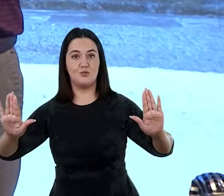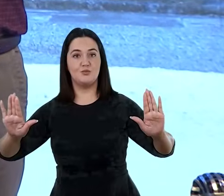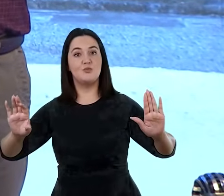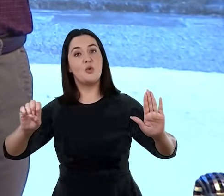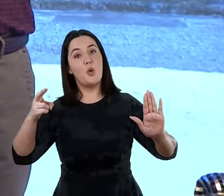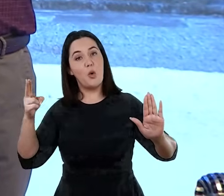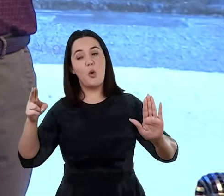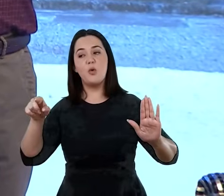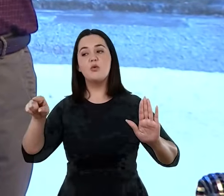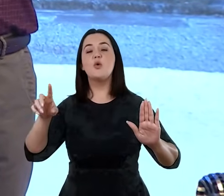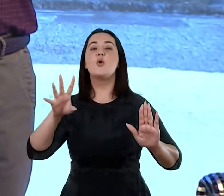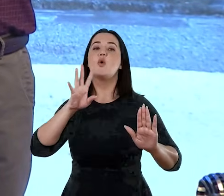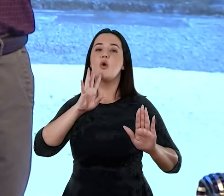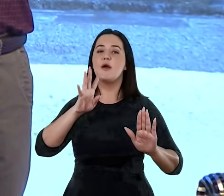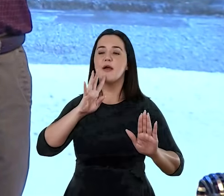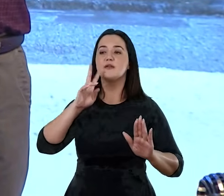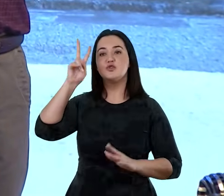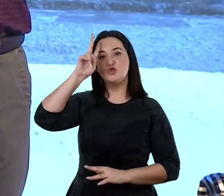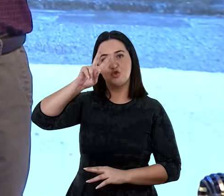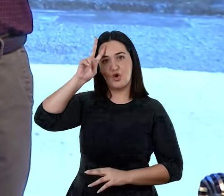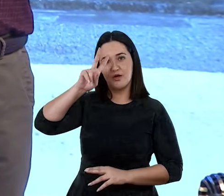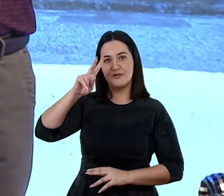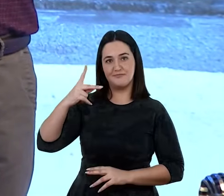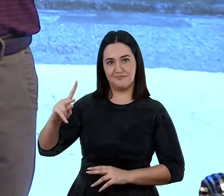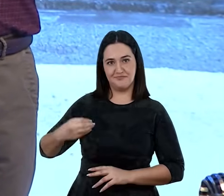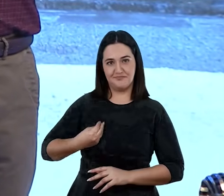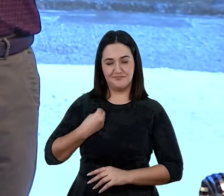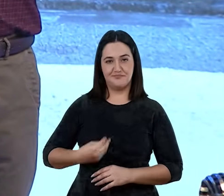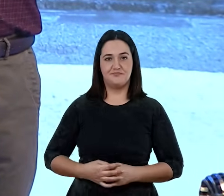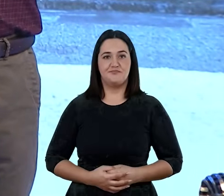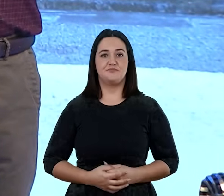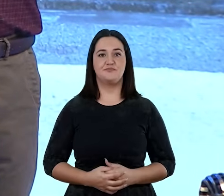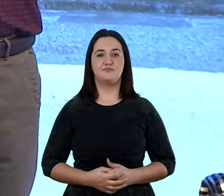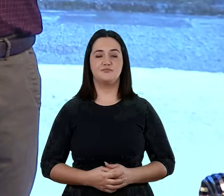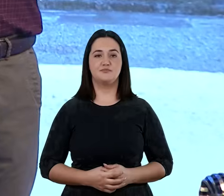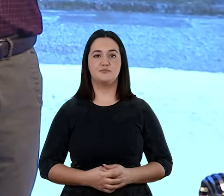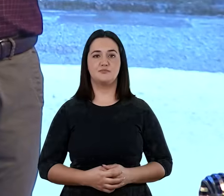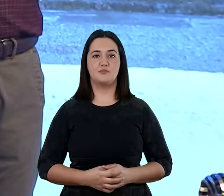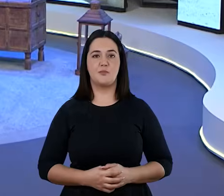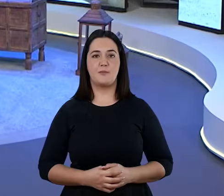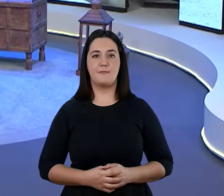pelo menos do reconhecimento de um episódio da história de Sansão.